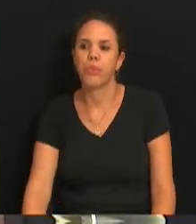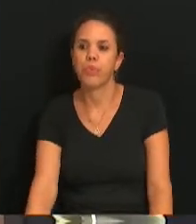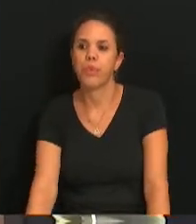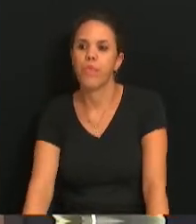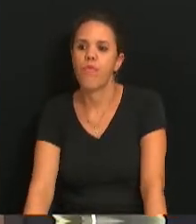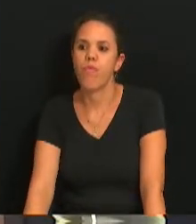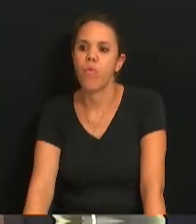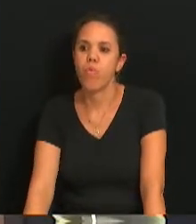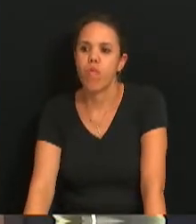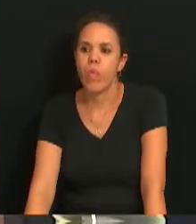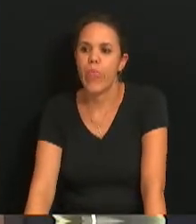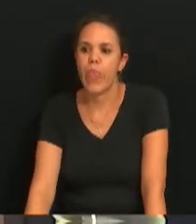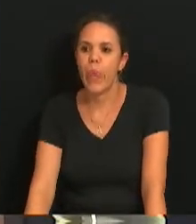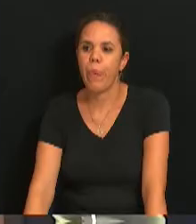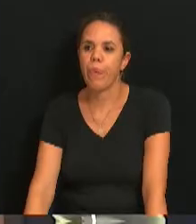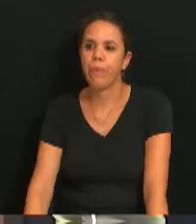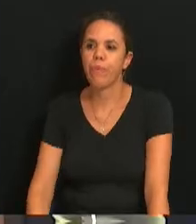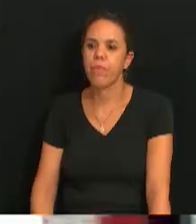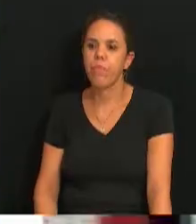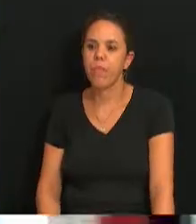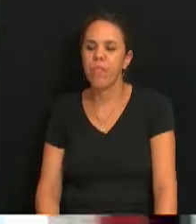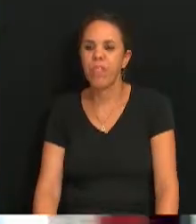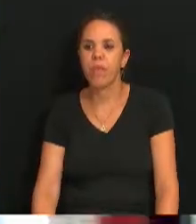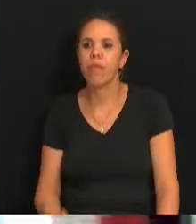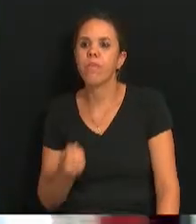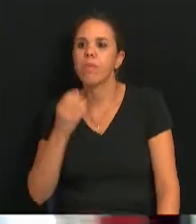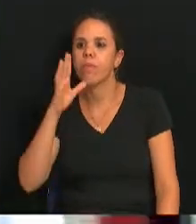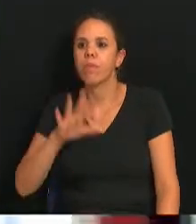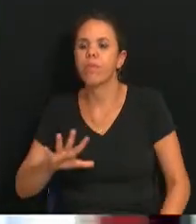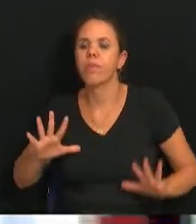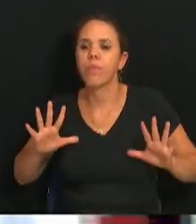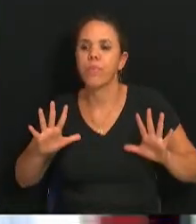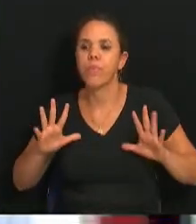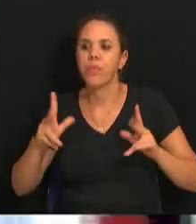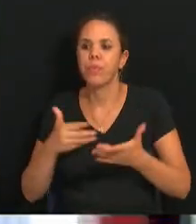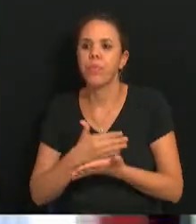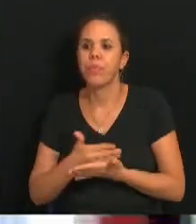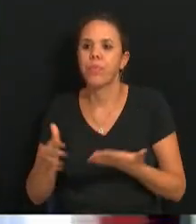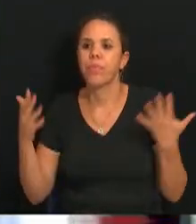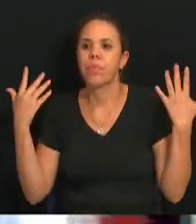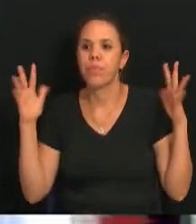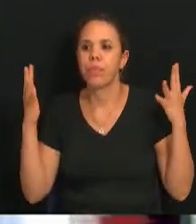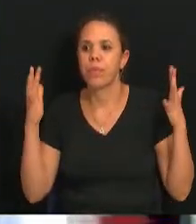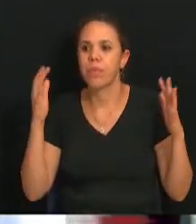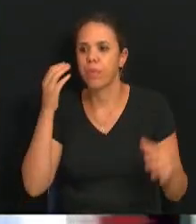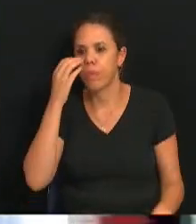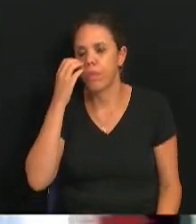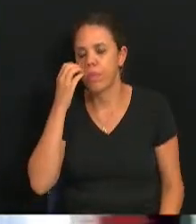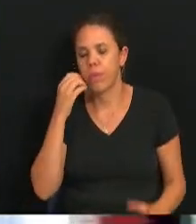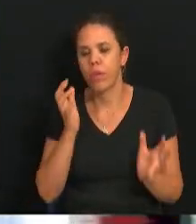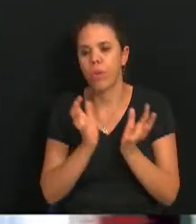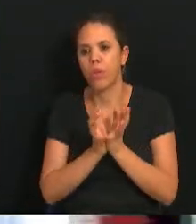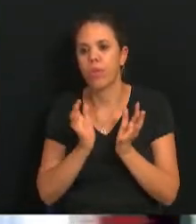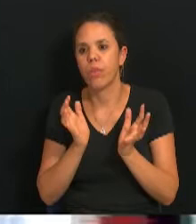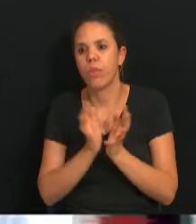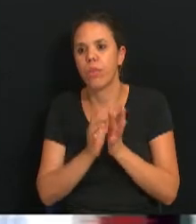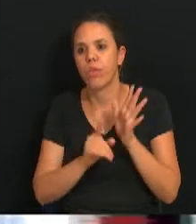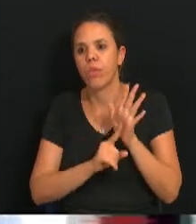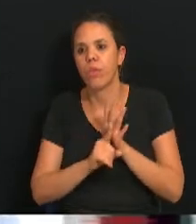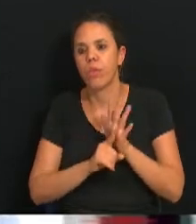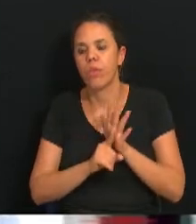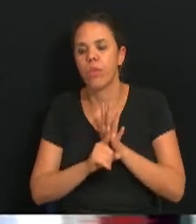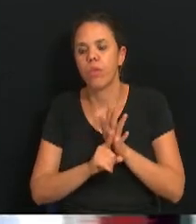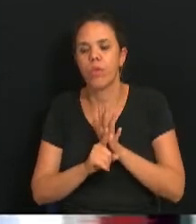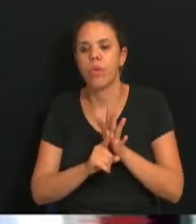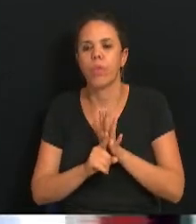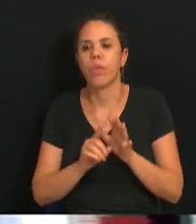Bom, boa tarde a todas, a todos. Quero inicialmente parabenizar a Comissão de Estudos dentro da Comissão